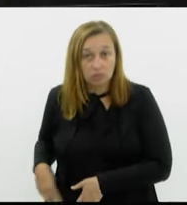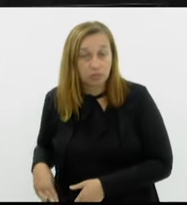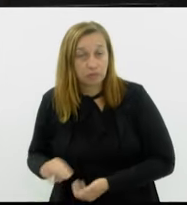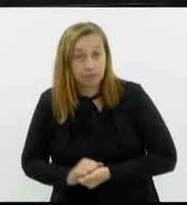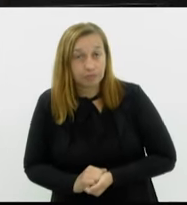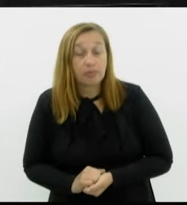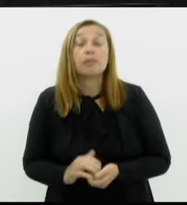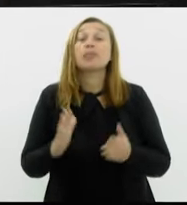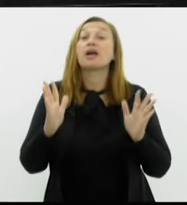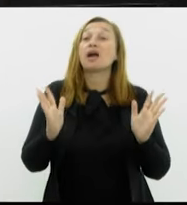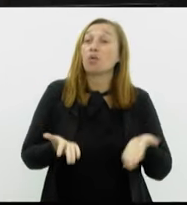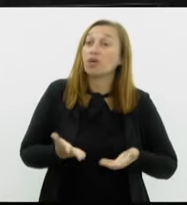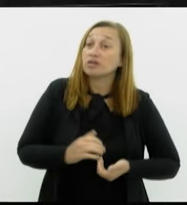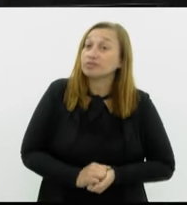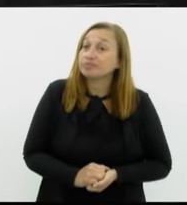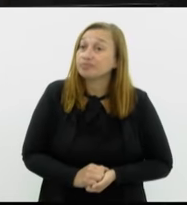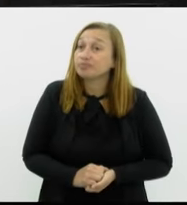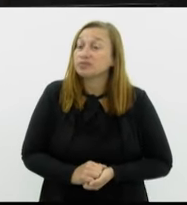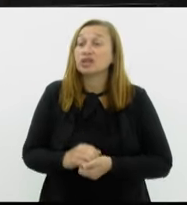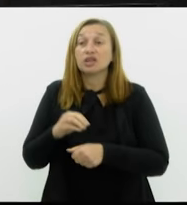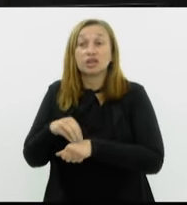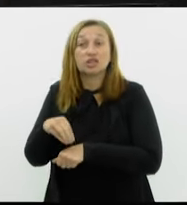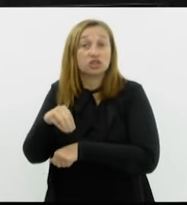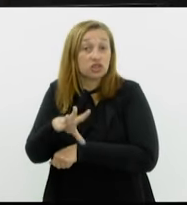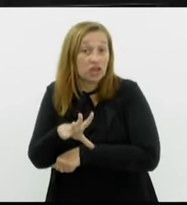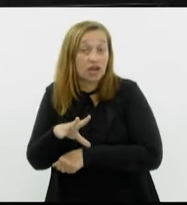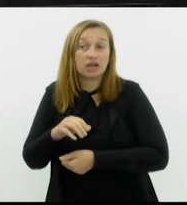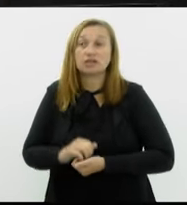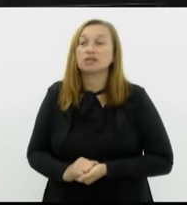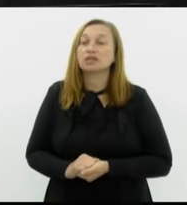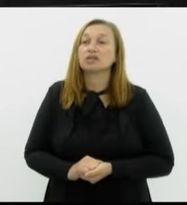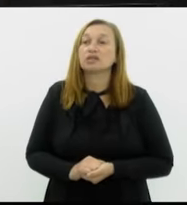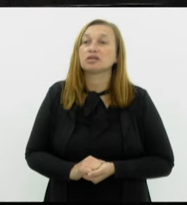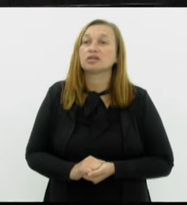E agora foi indicada para o cargo